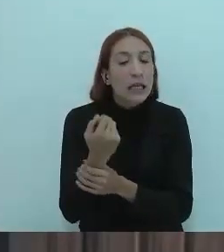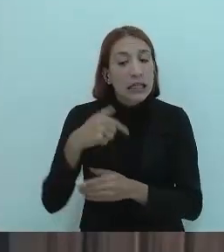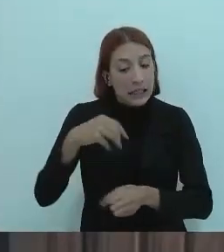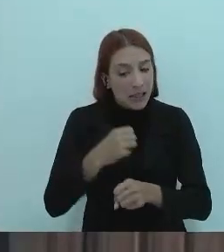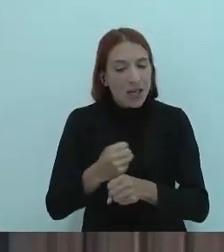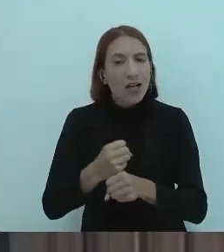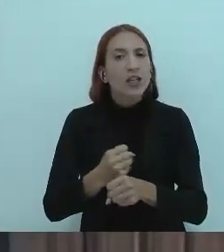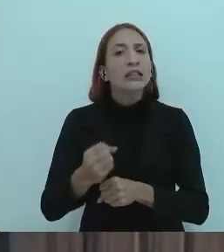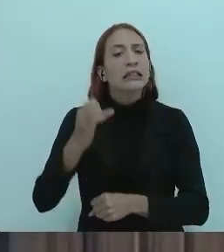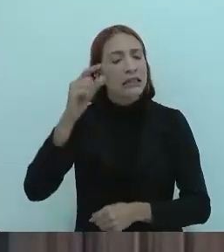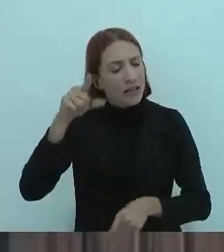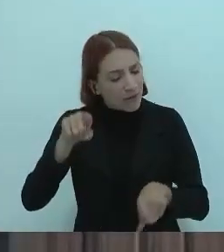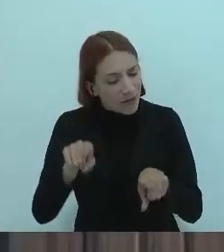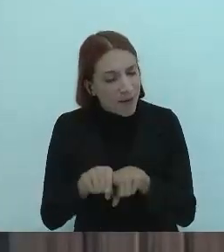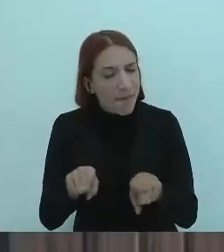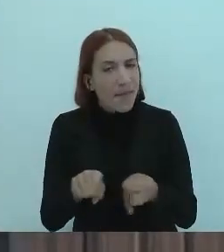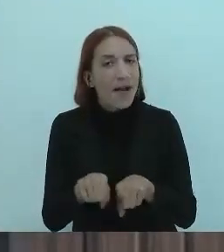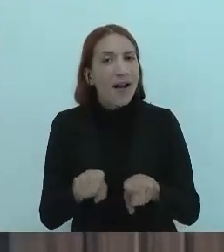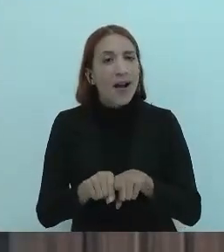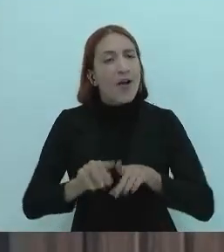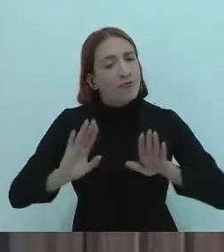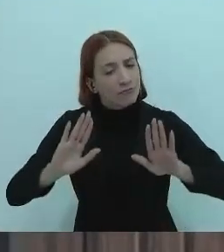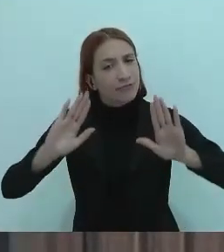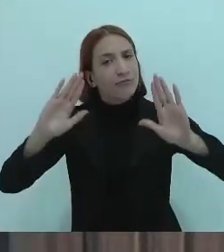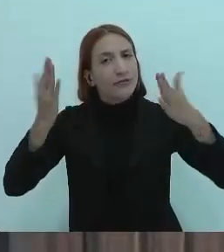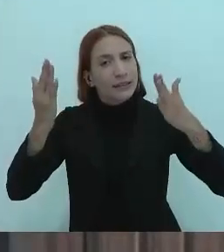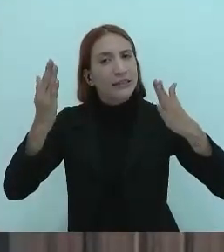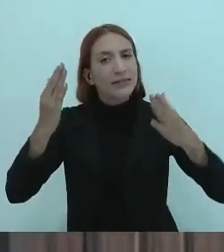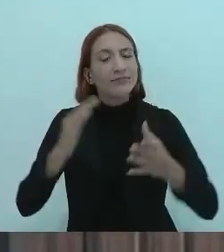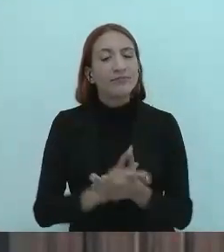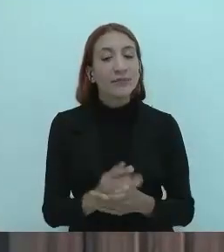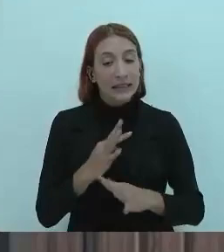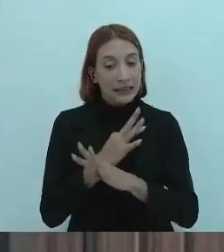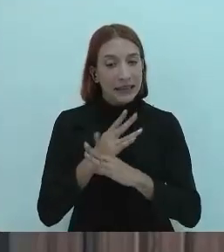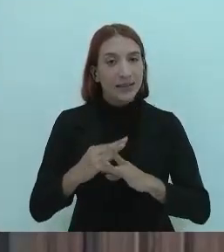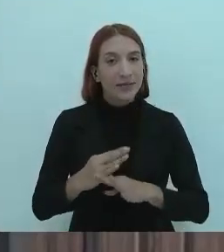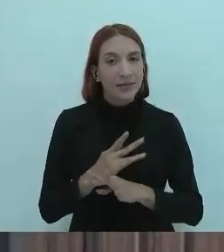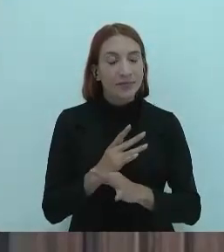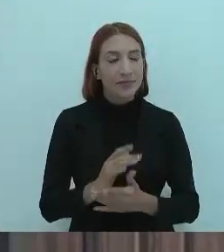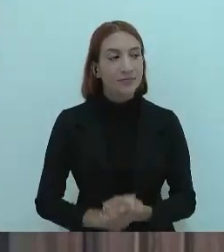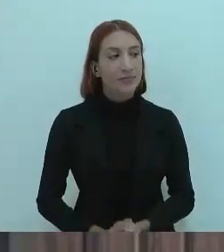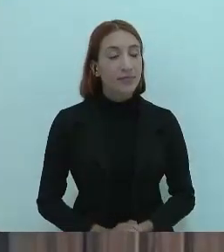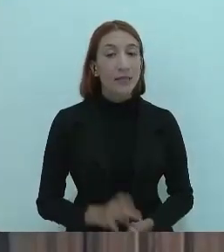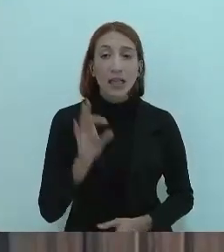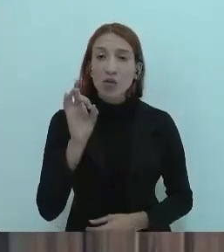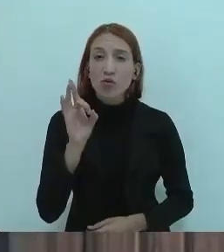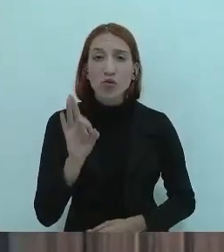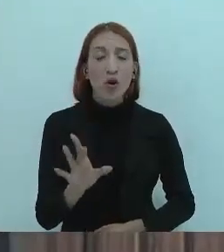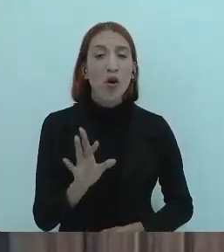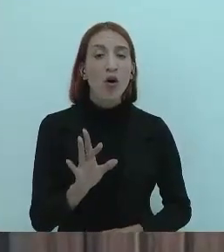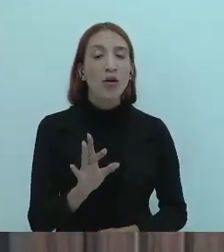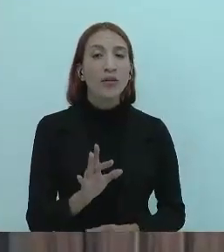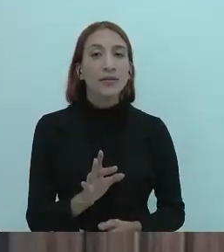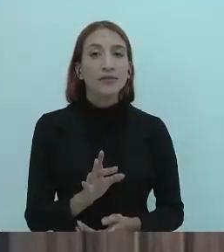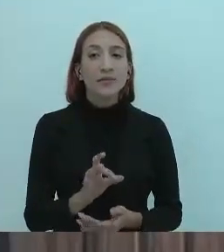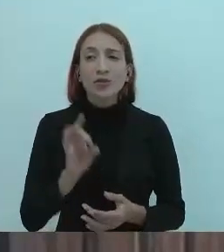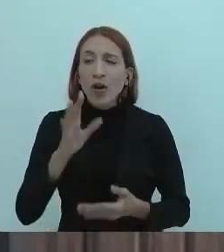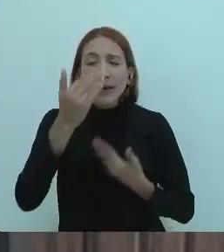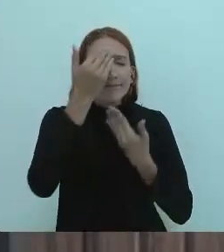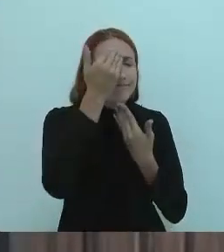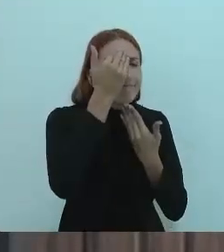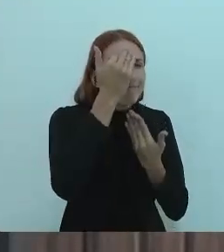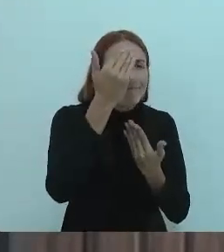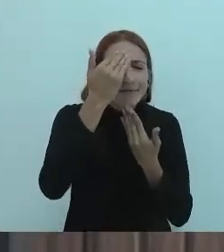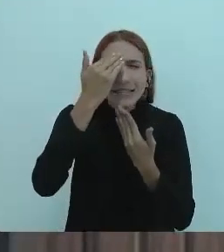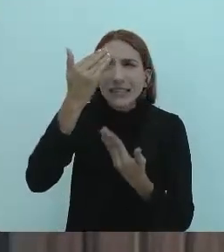a gente vai instalar Jim é festejando mais um ano da nossa cidade e no demais eu gostaria de só agradecer